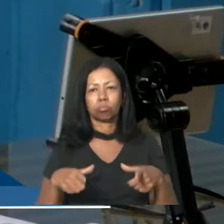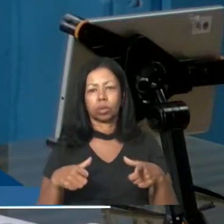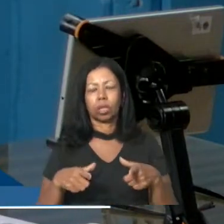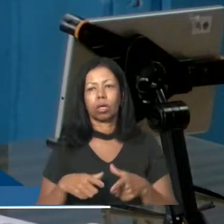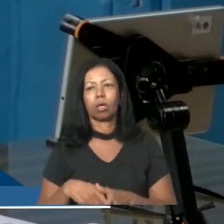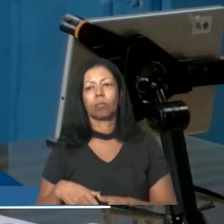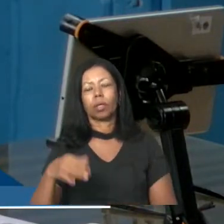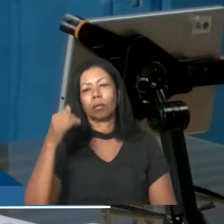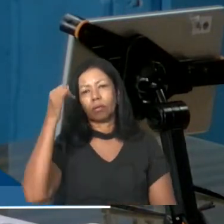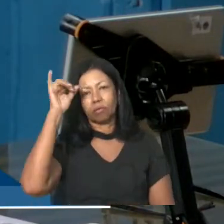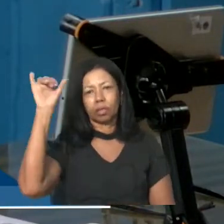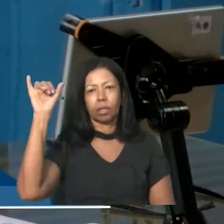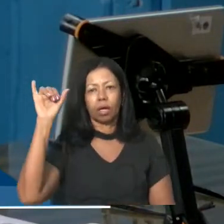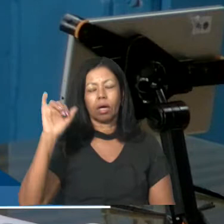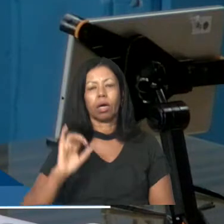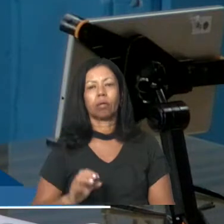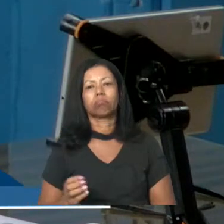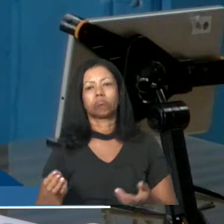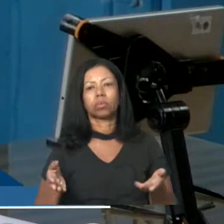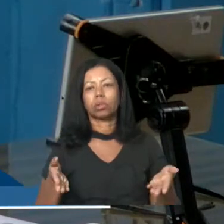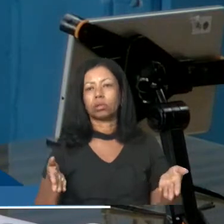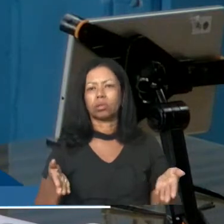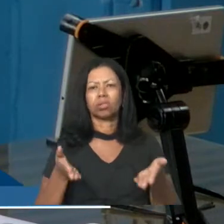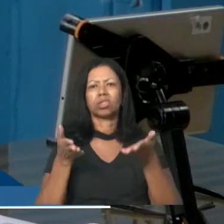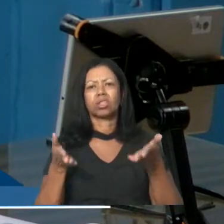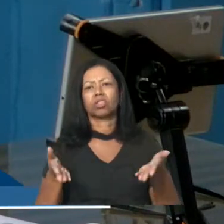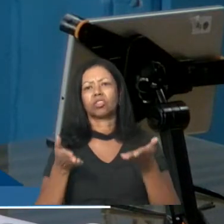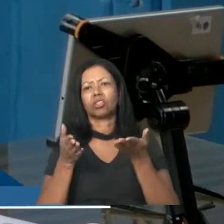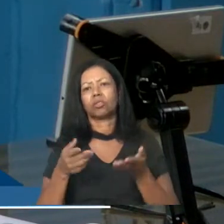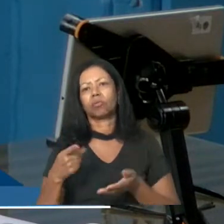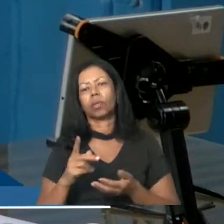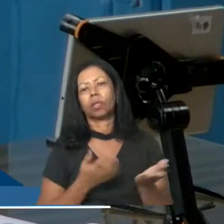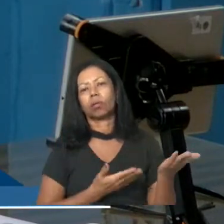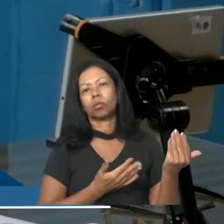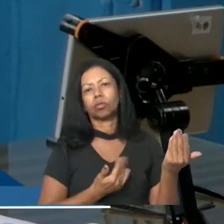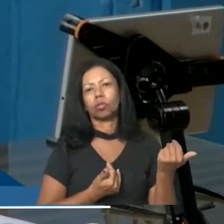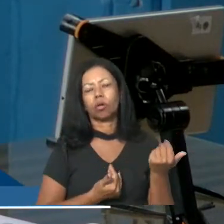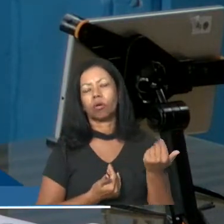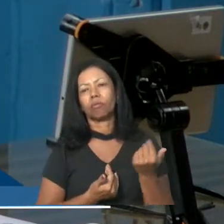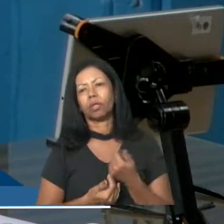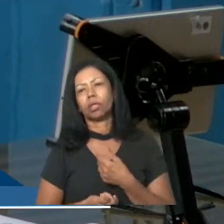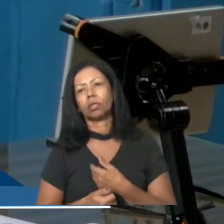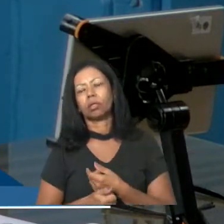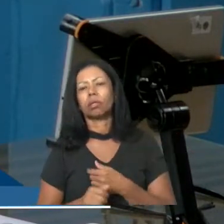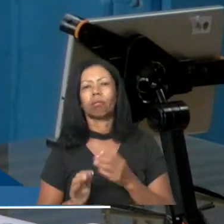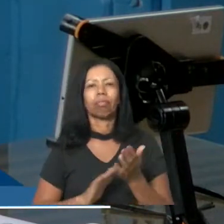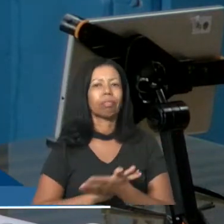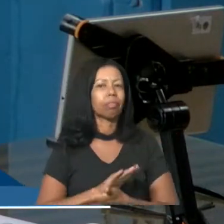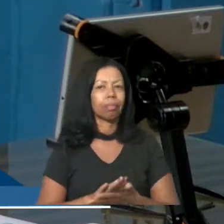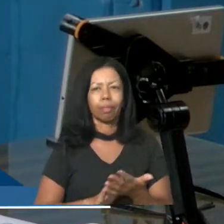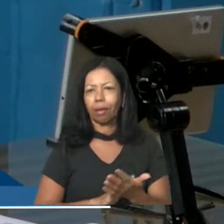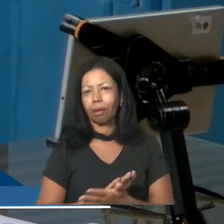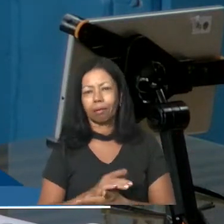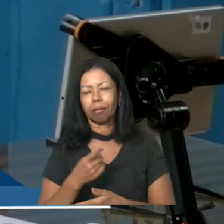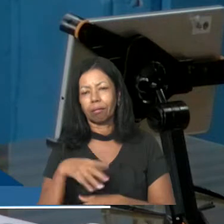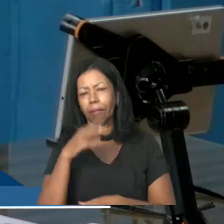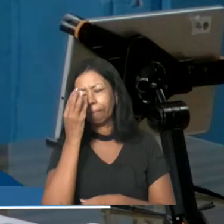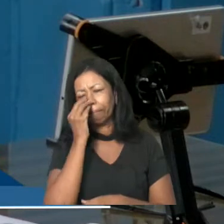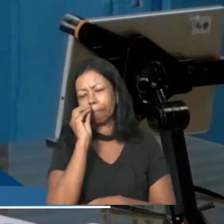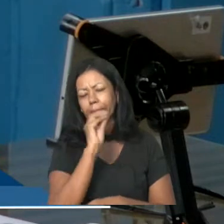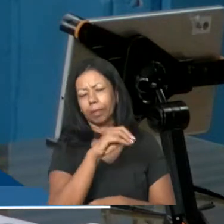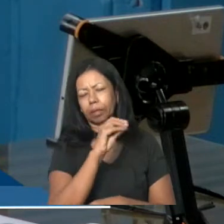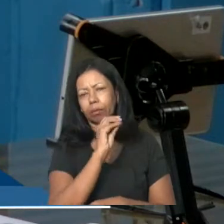de prevenção, de promoção ao jovem, ao adolescente. Nada. Aquilo está